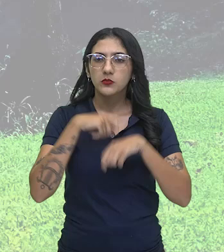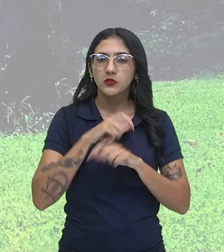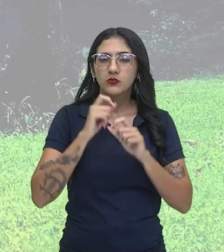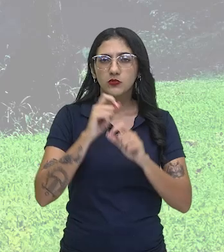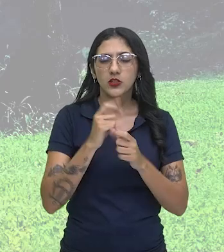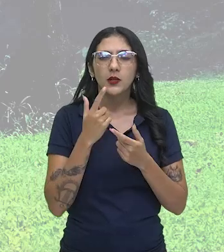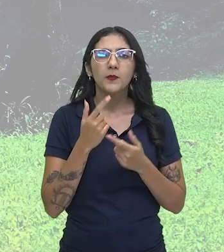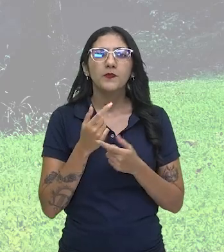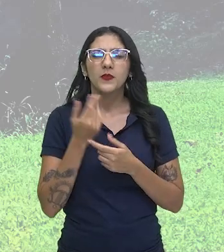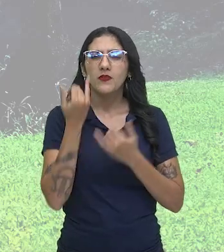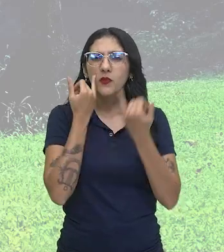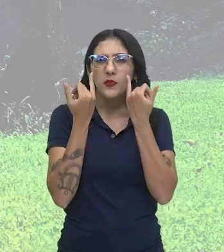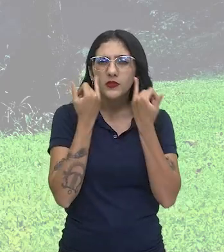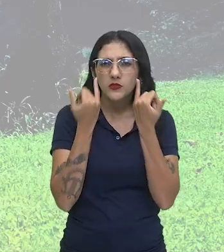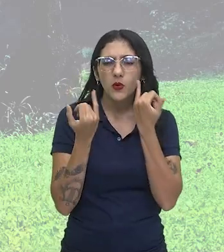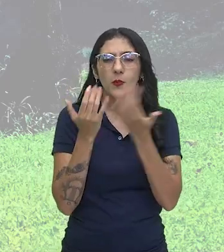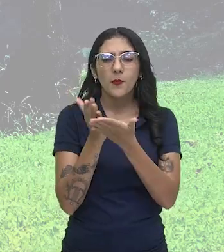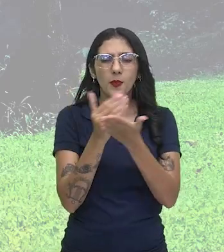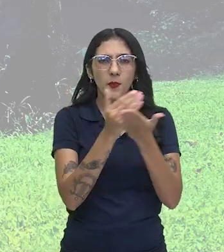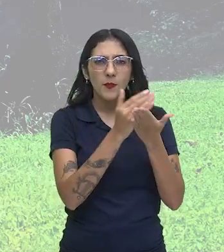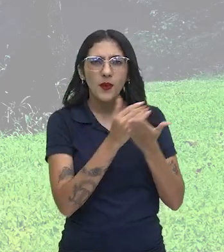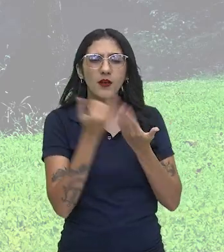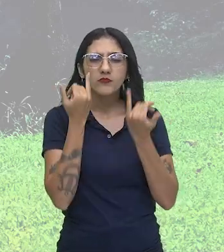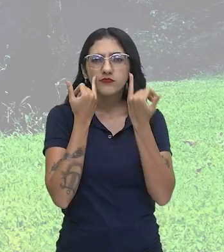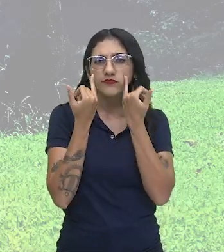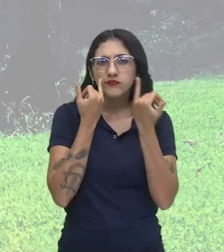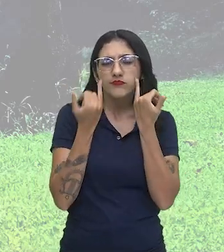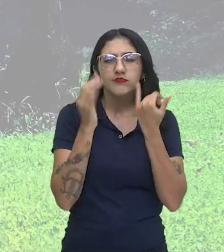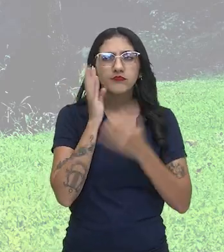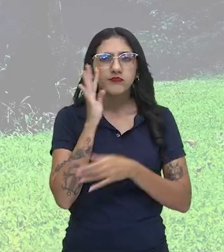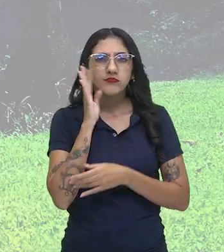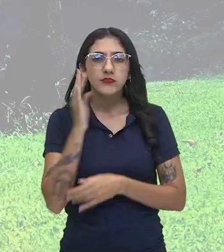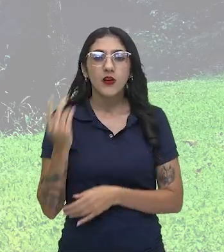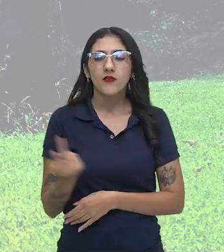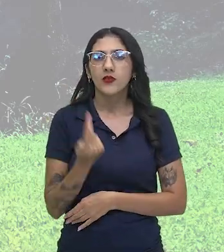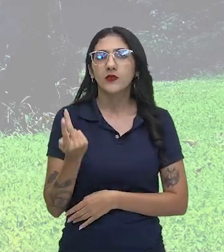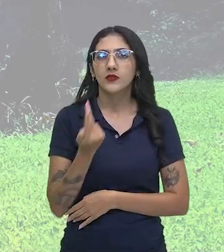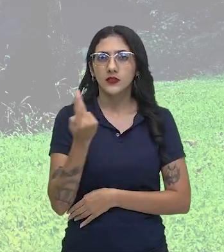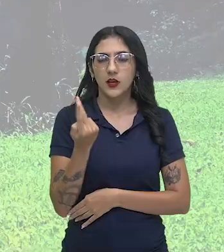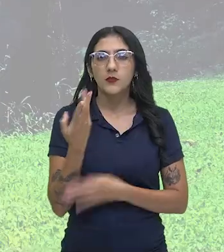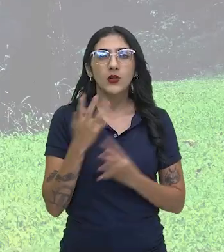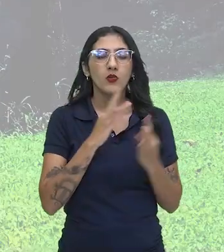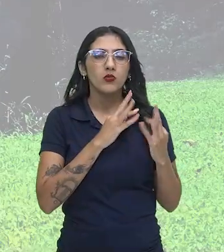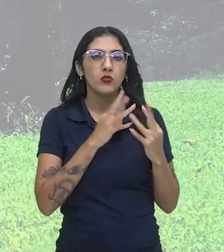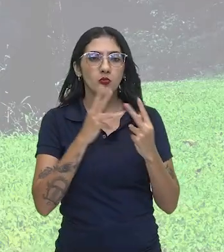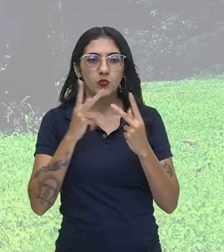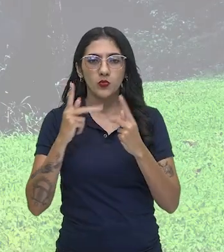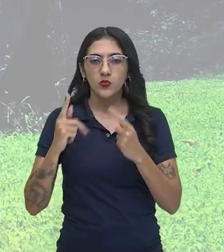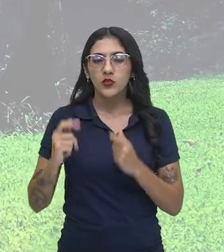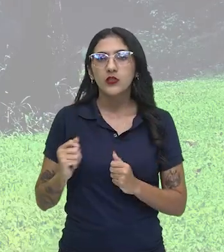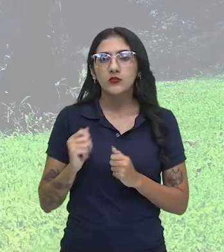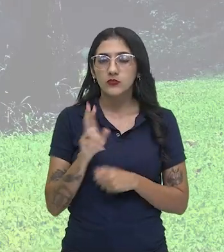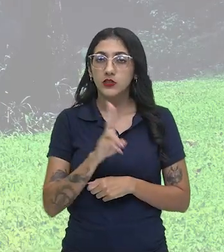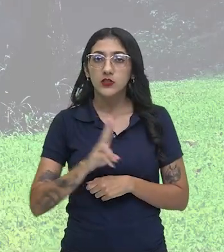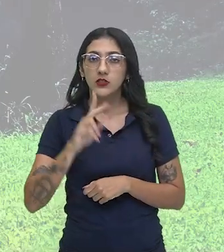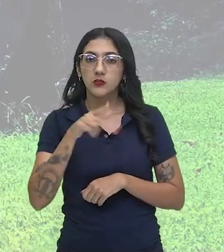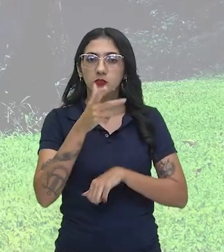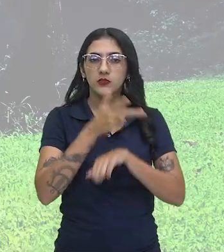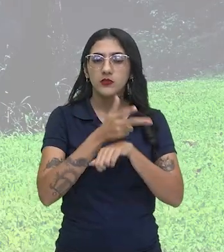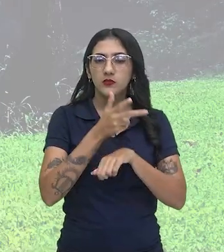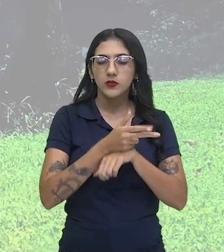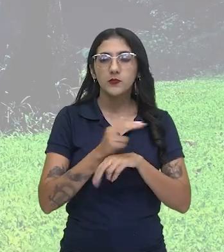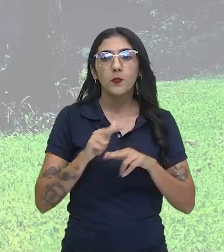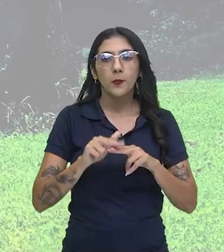documentar esses fatos, a gente registra, a gente reflete, a gente valoriza, e isso tudo é feito dentro de um documentário. Por esse motivo,